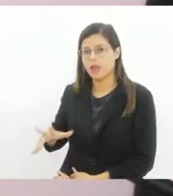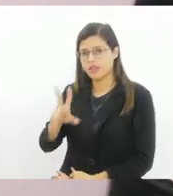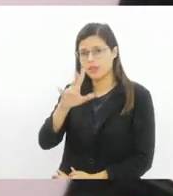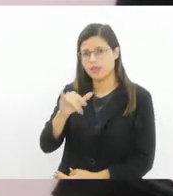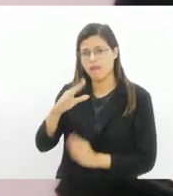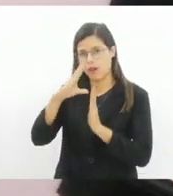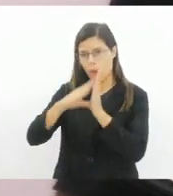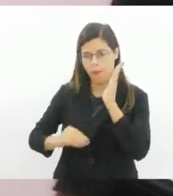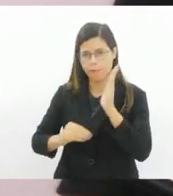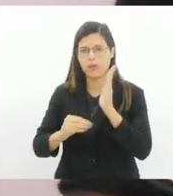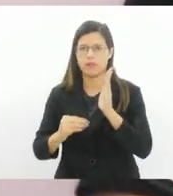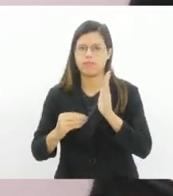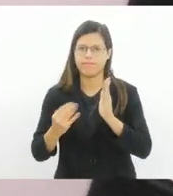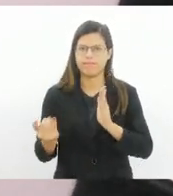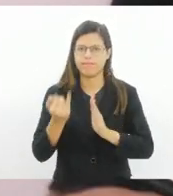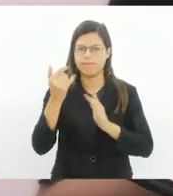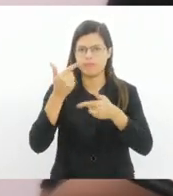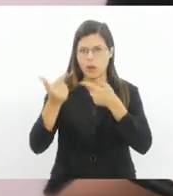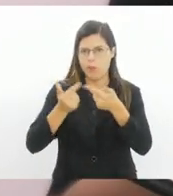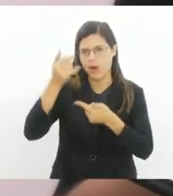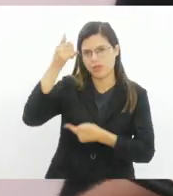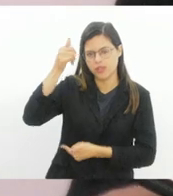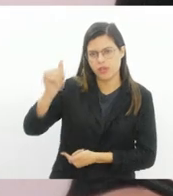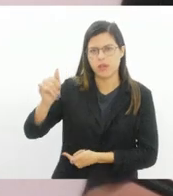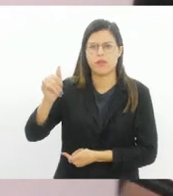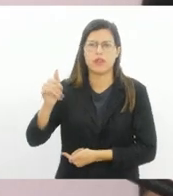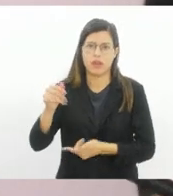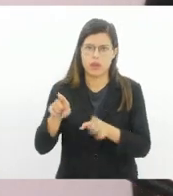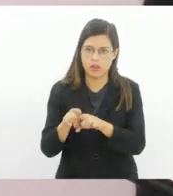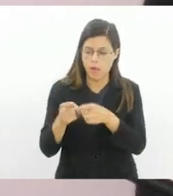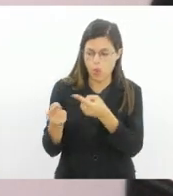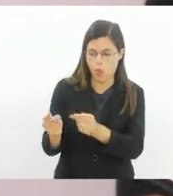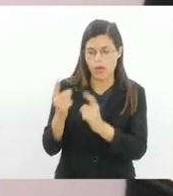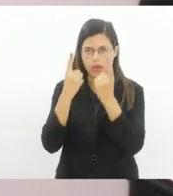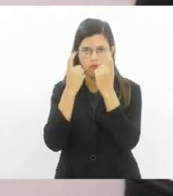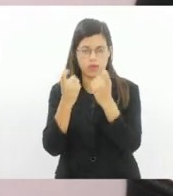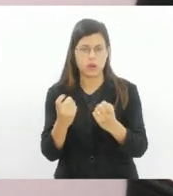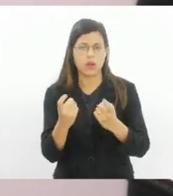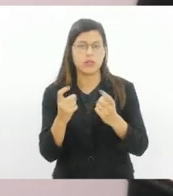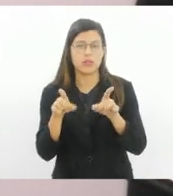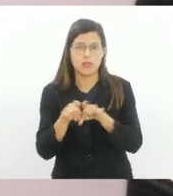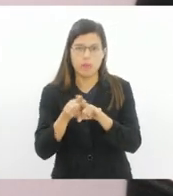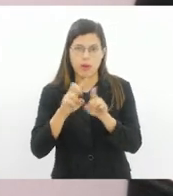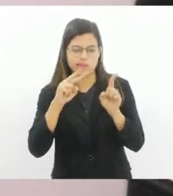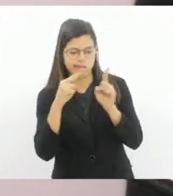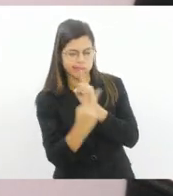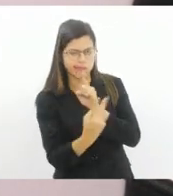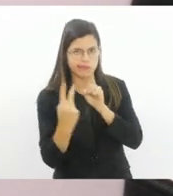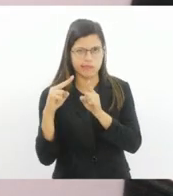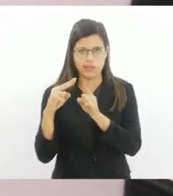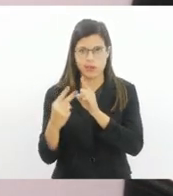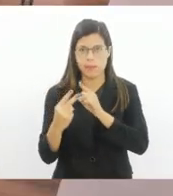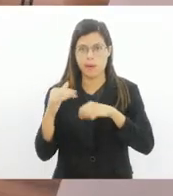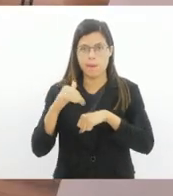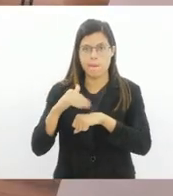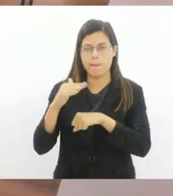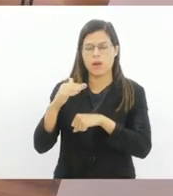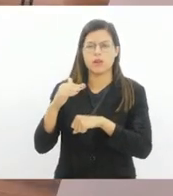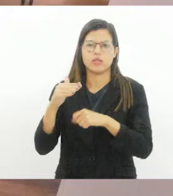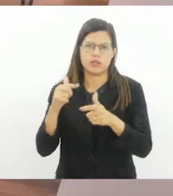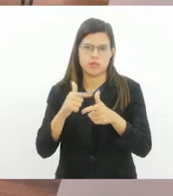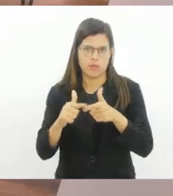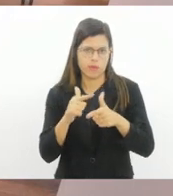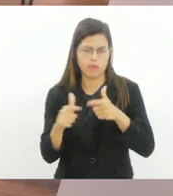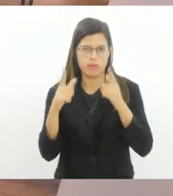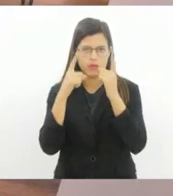de prevenção, não somente de repressão à violência. Dar visibilidade ao problema da violência. Durante muito